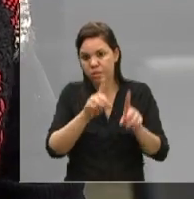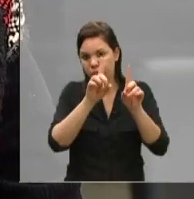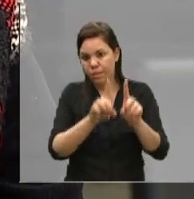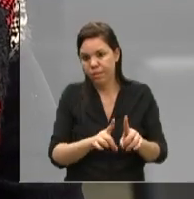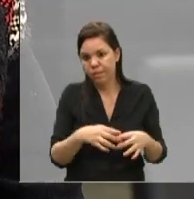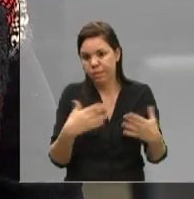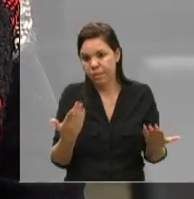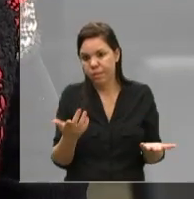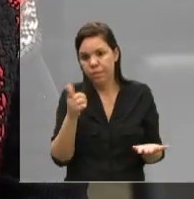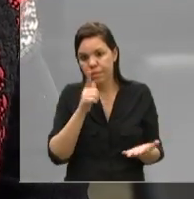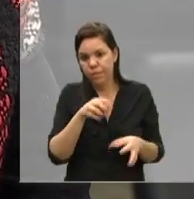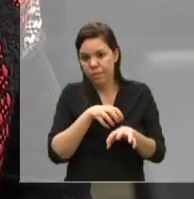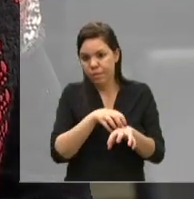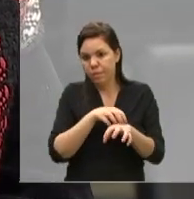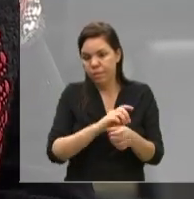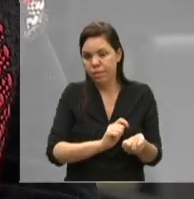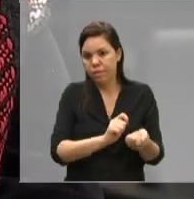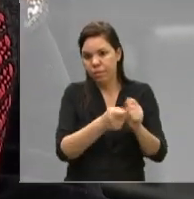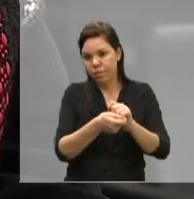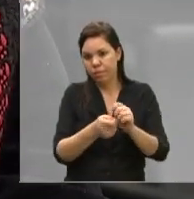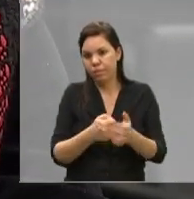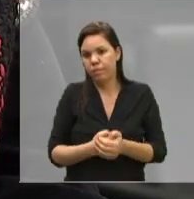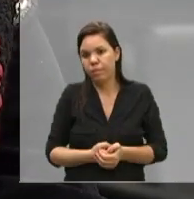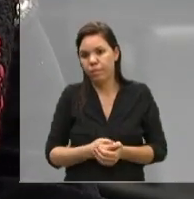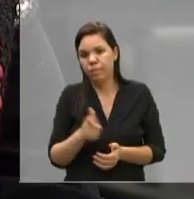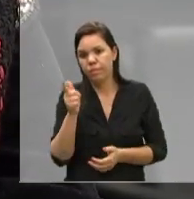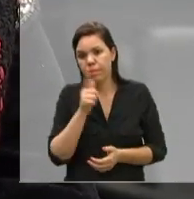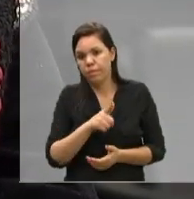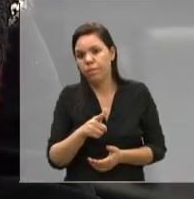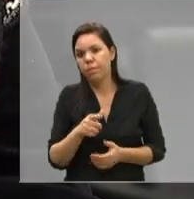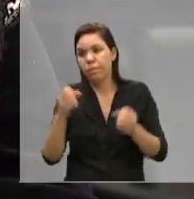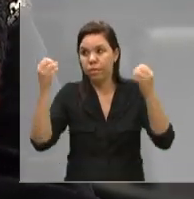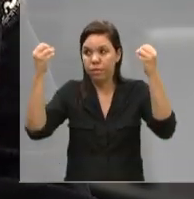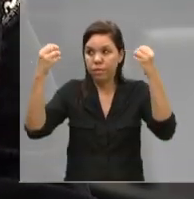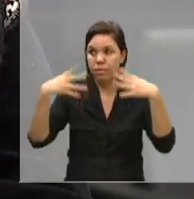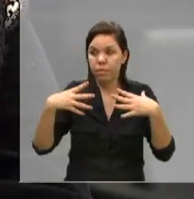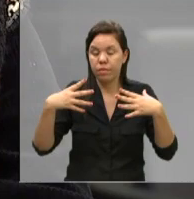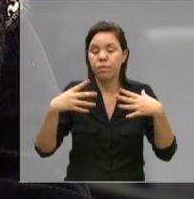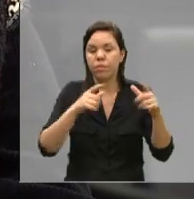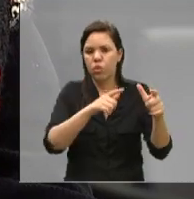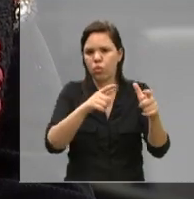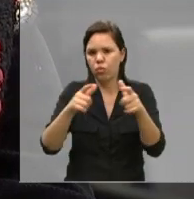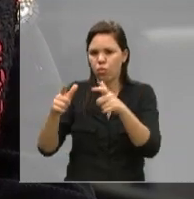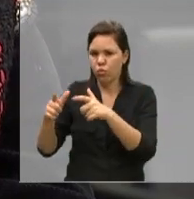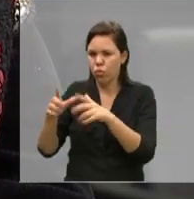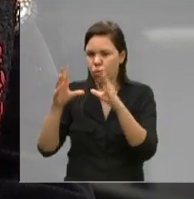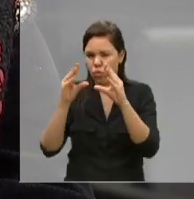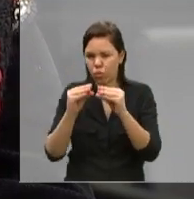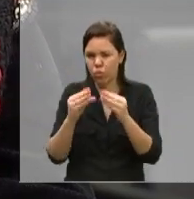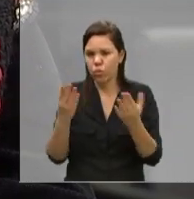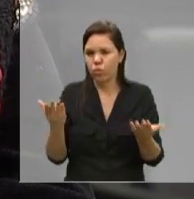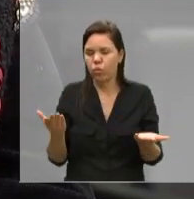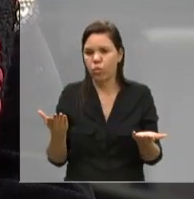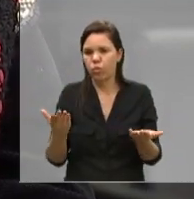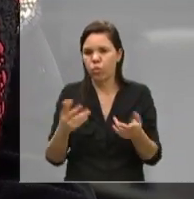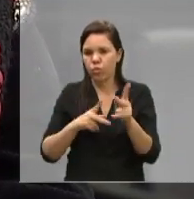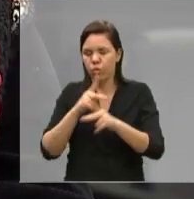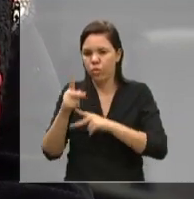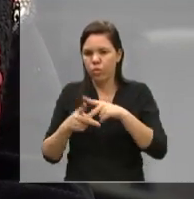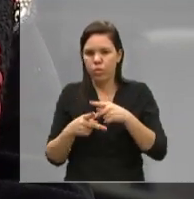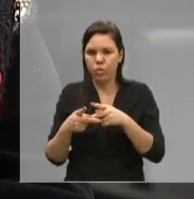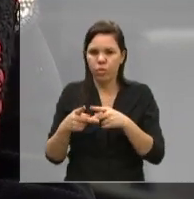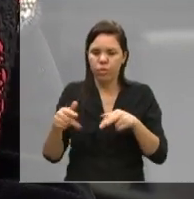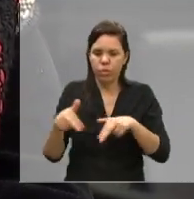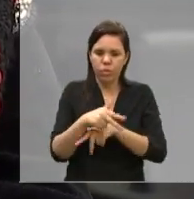quando a gente consegue o transporte adaptado, é a conquista de iluminação em locais que antes eram escuros, que as pessoas viam